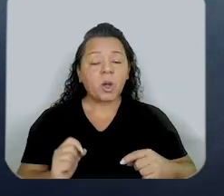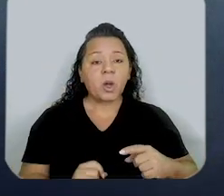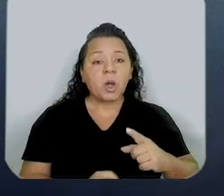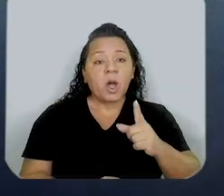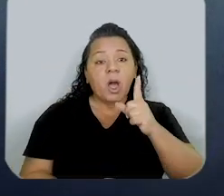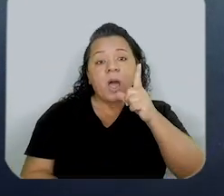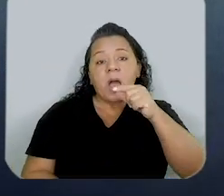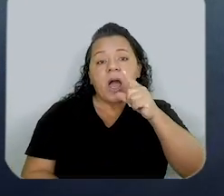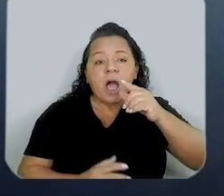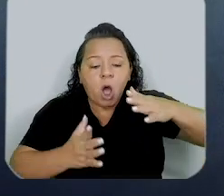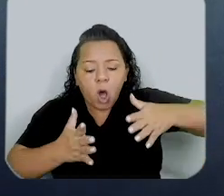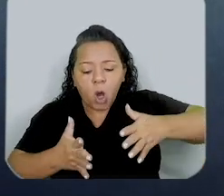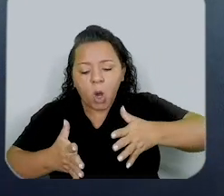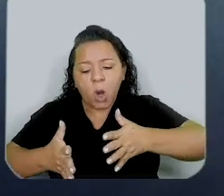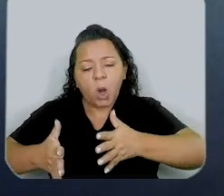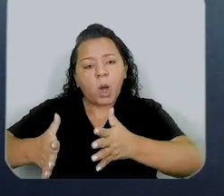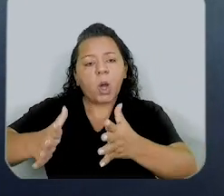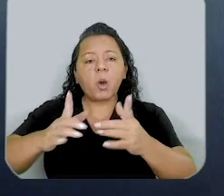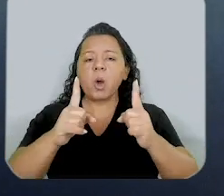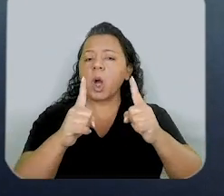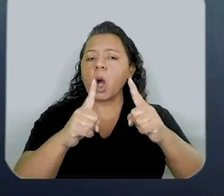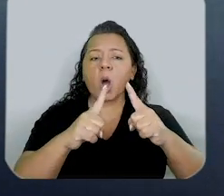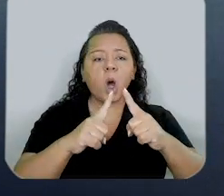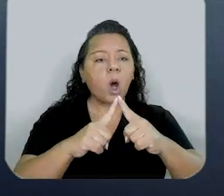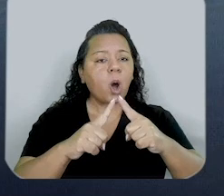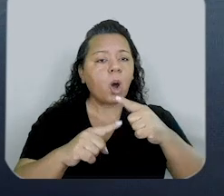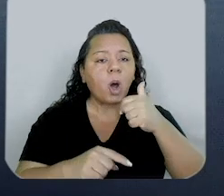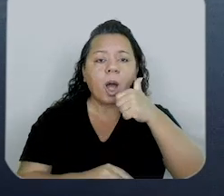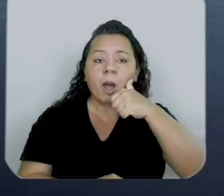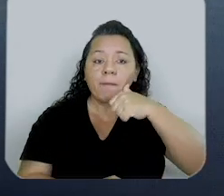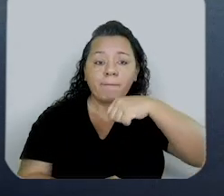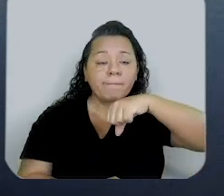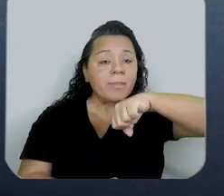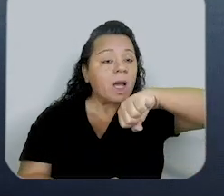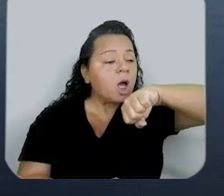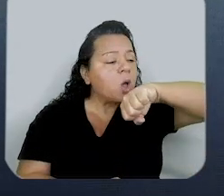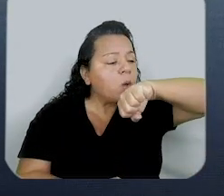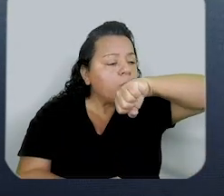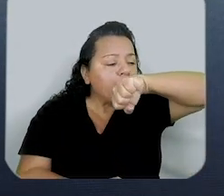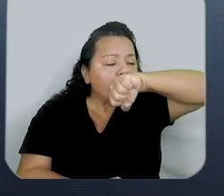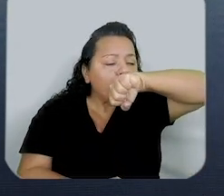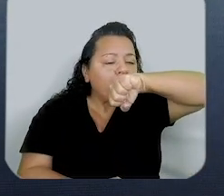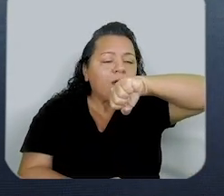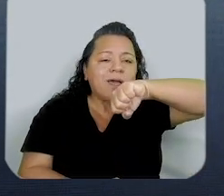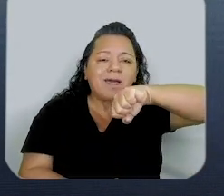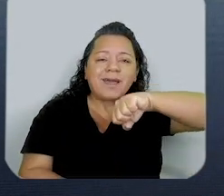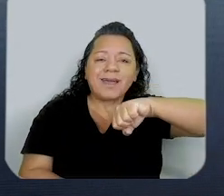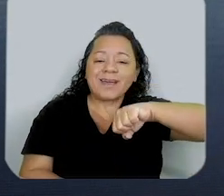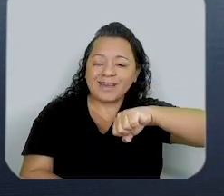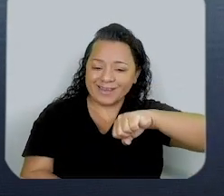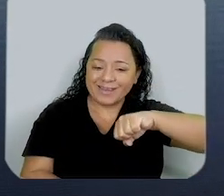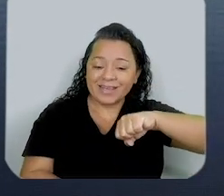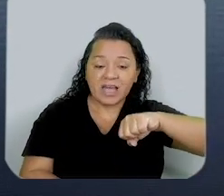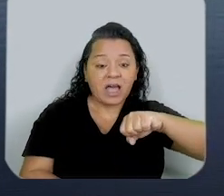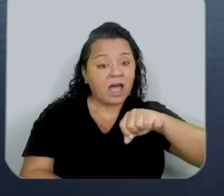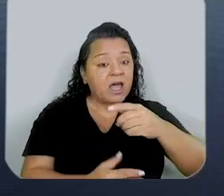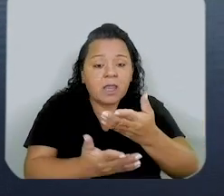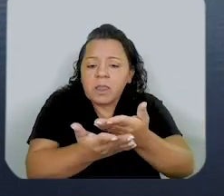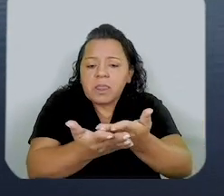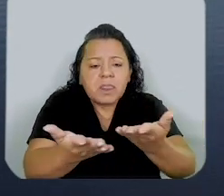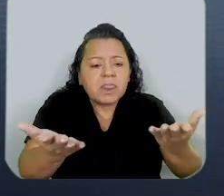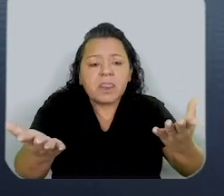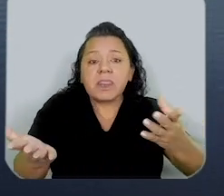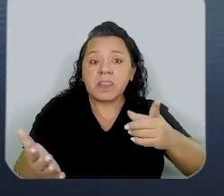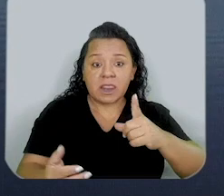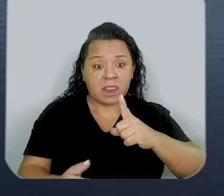O rio é como mãe, né? É nossa mãe. Dali a gente tem tudo. O rio também